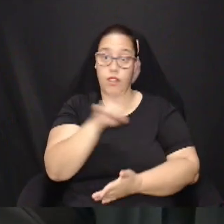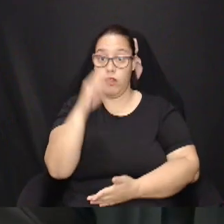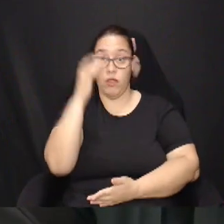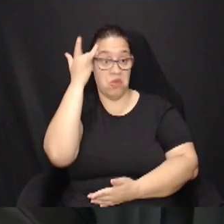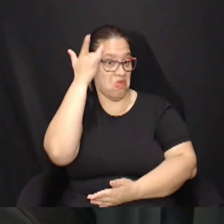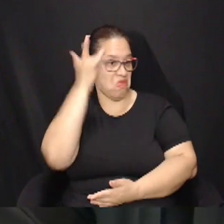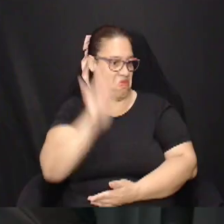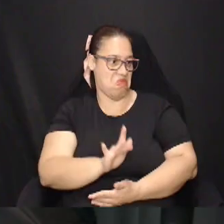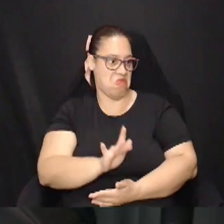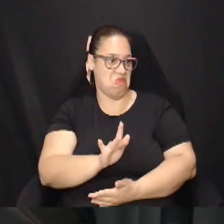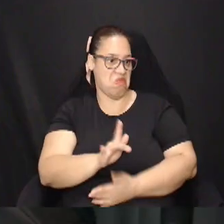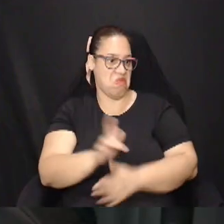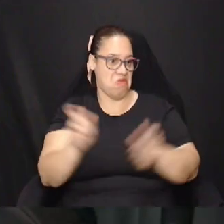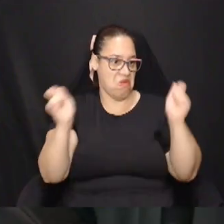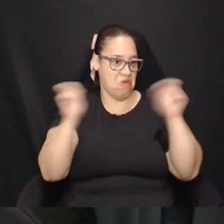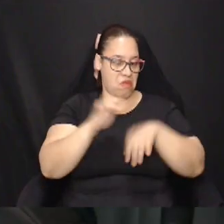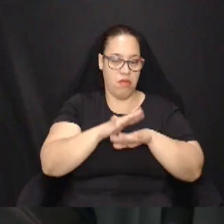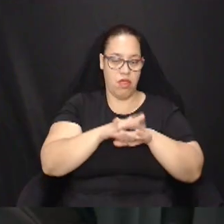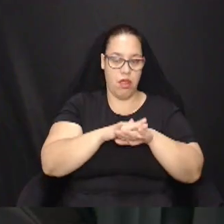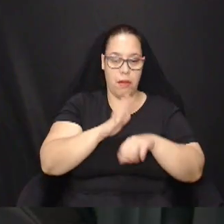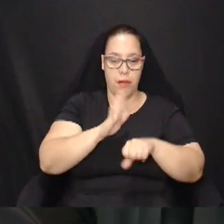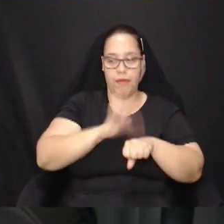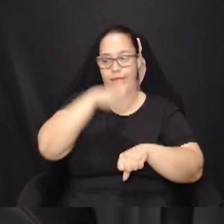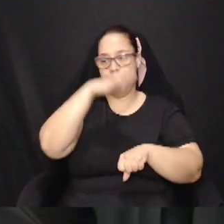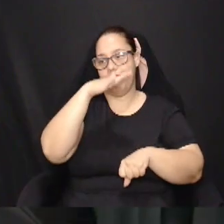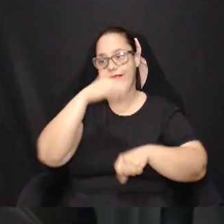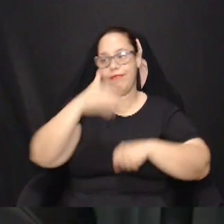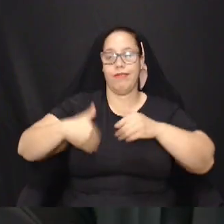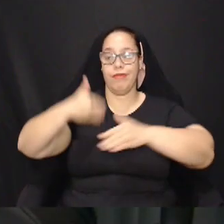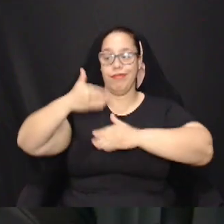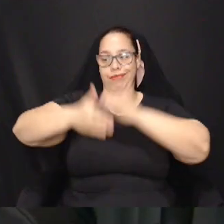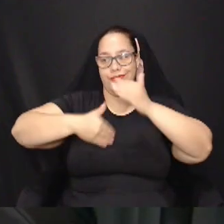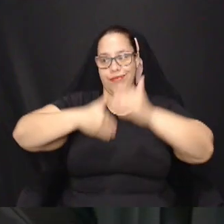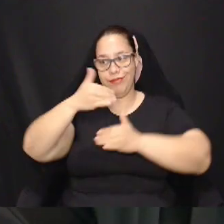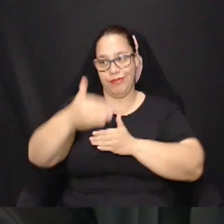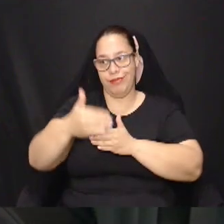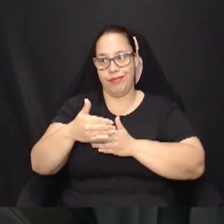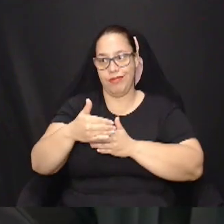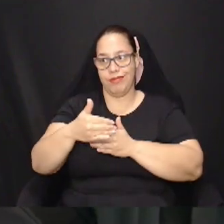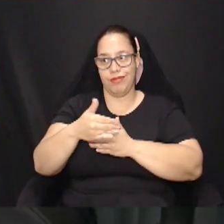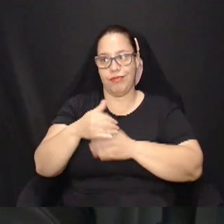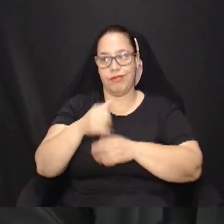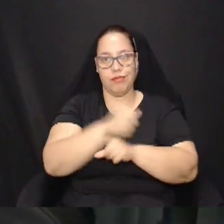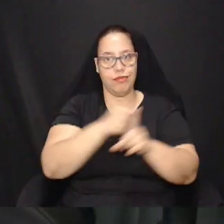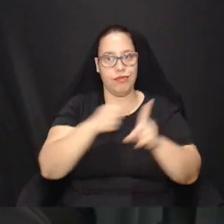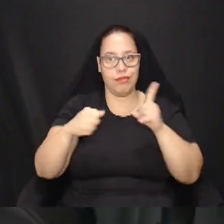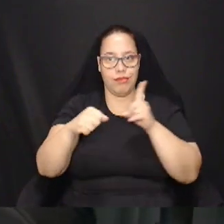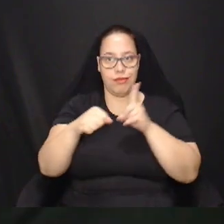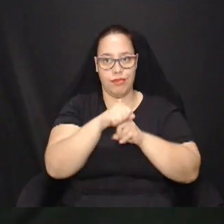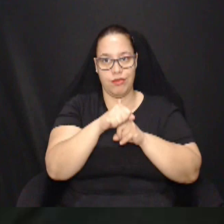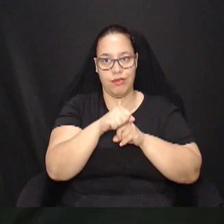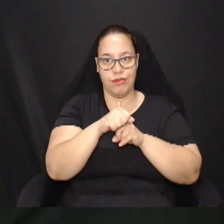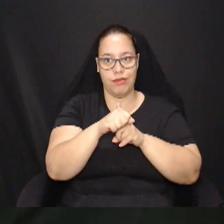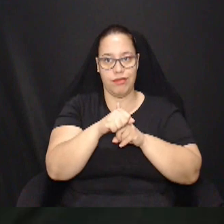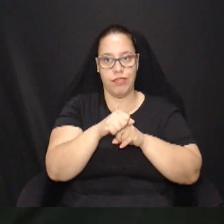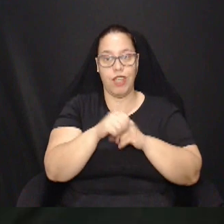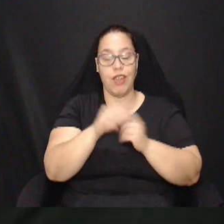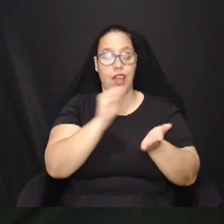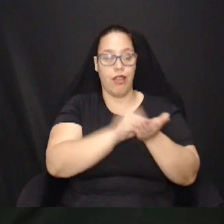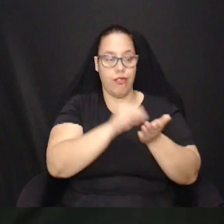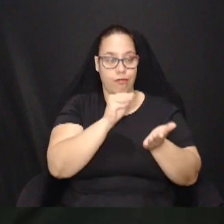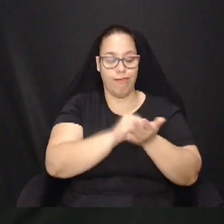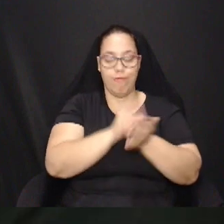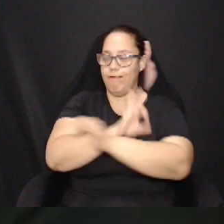possivelmente adoecendo ainda mais no decorrer desse processo e com uma assistência que muitas vezes vai ser insuficiente. Excelente,